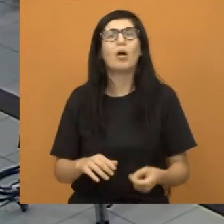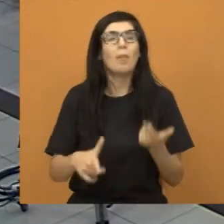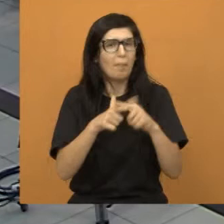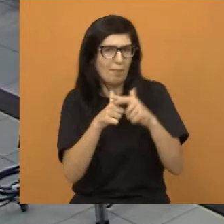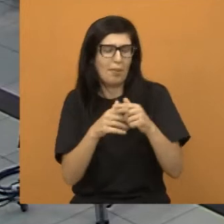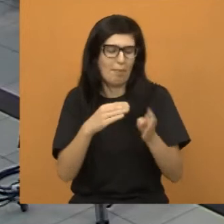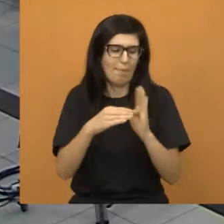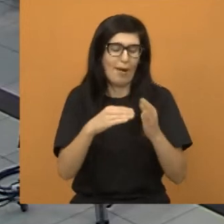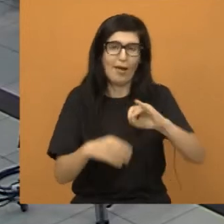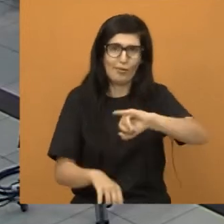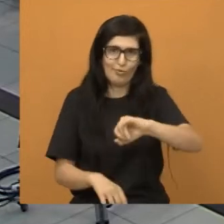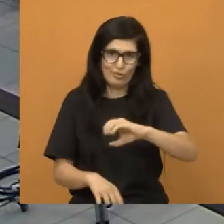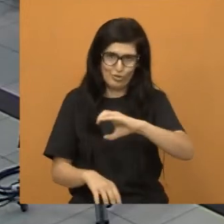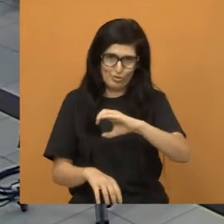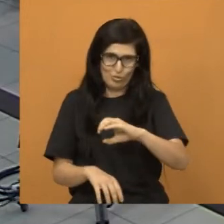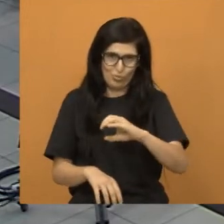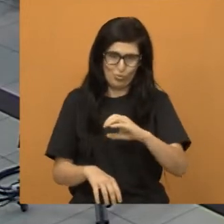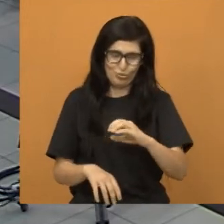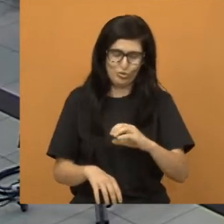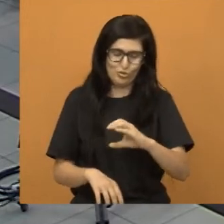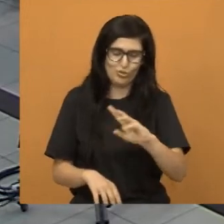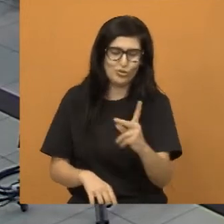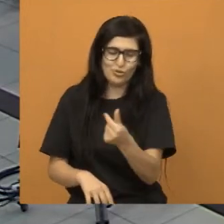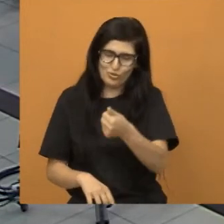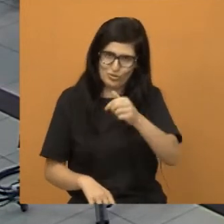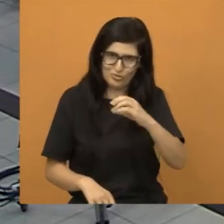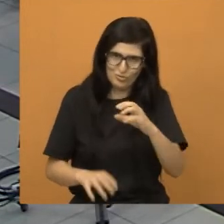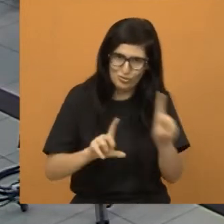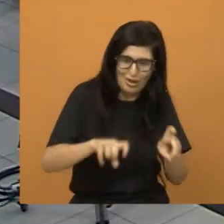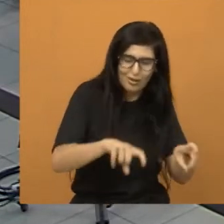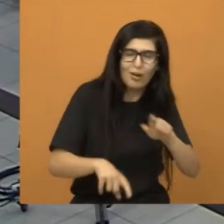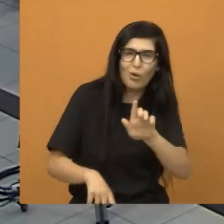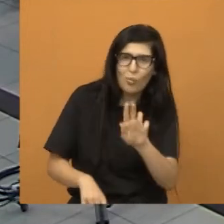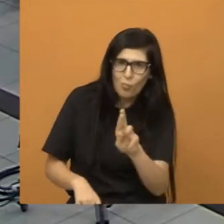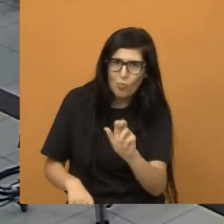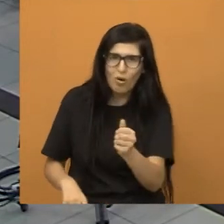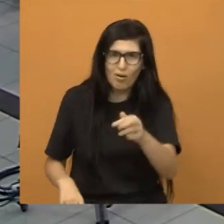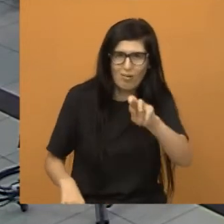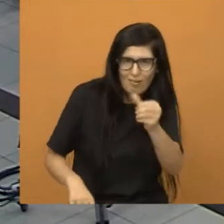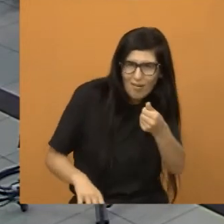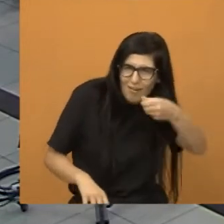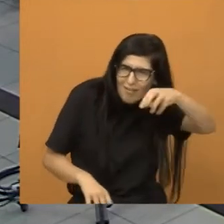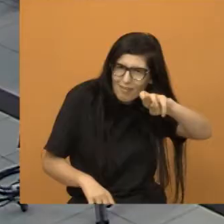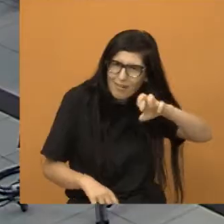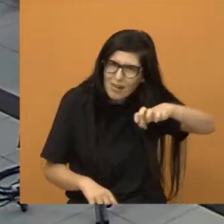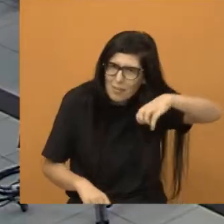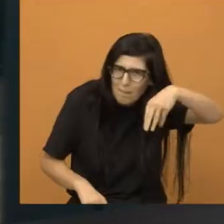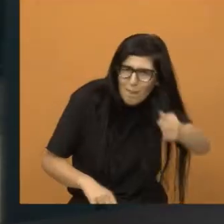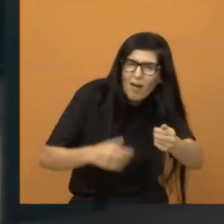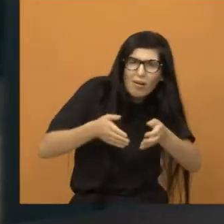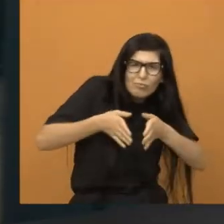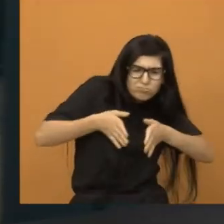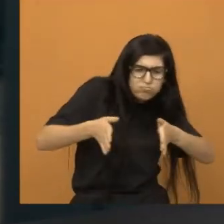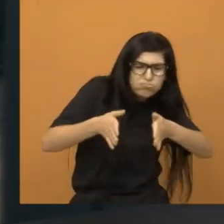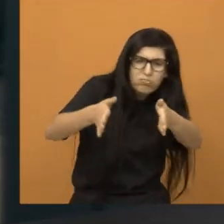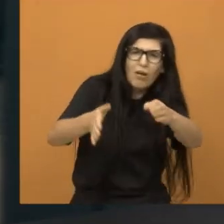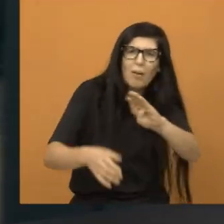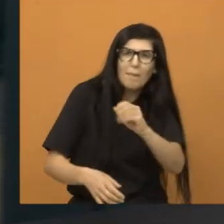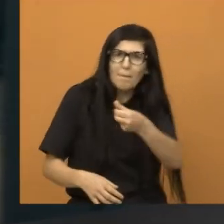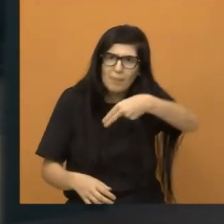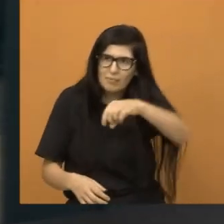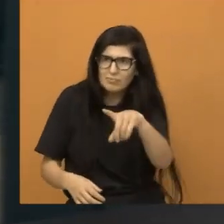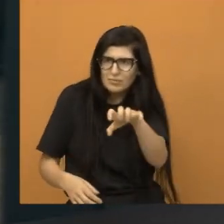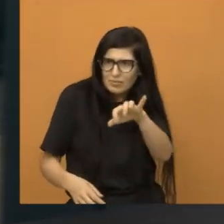Guararema e temos uma mais antiga, que se trata ali da Estrada das Mercedes, indo ali para São Silvestre, frente à Bandeira Branca, que é o problema